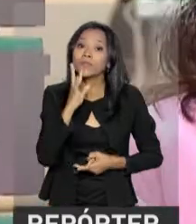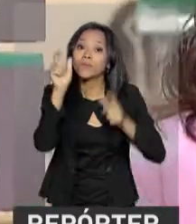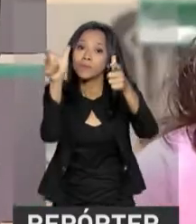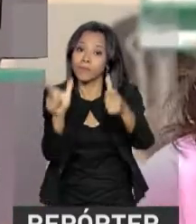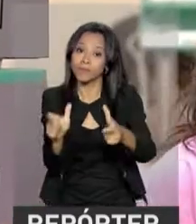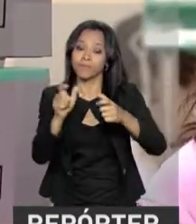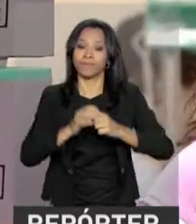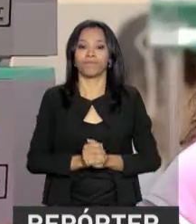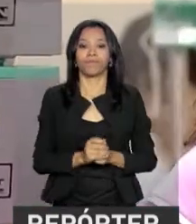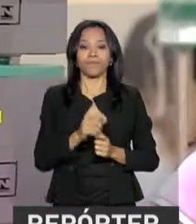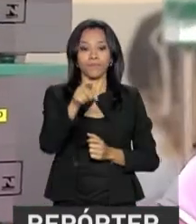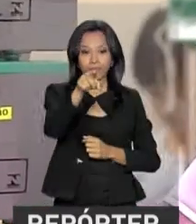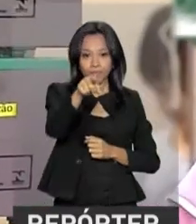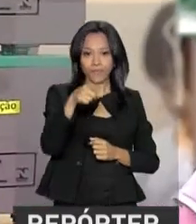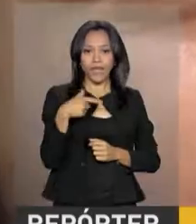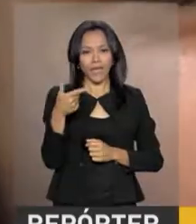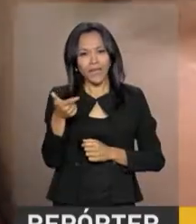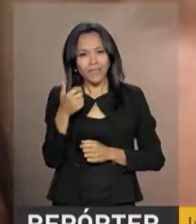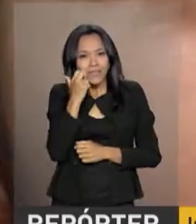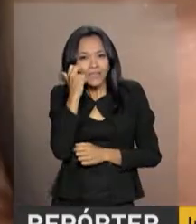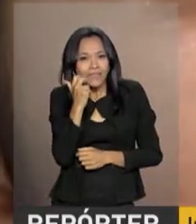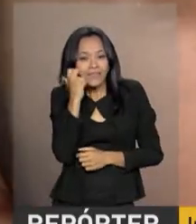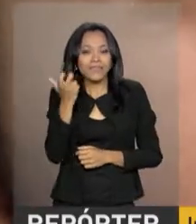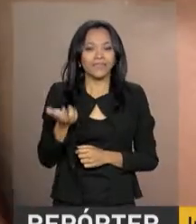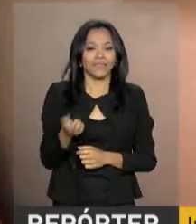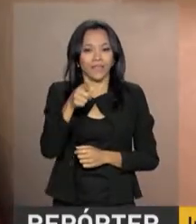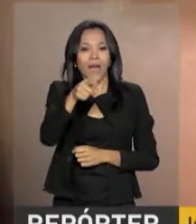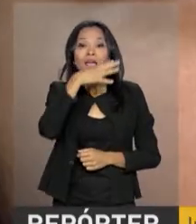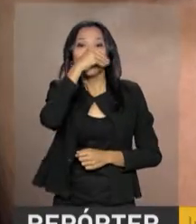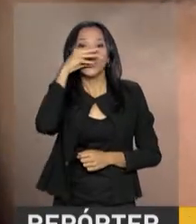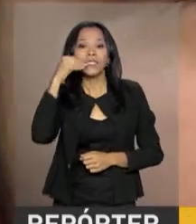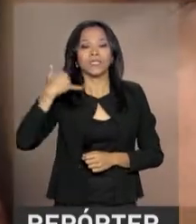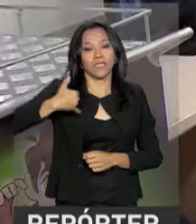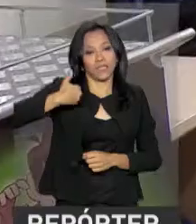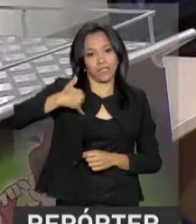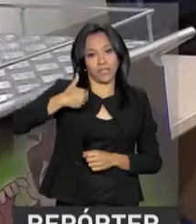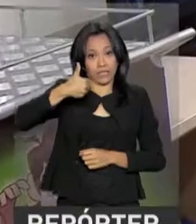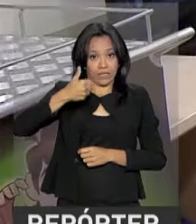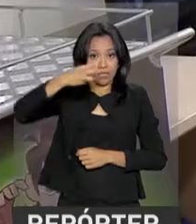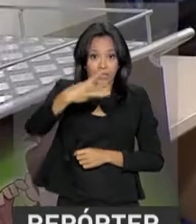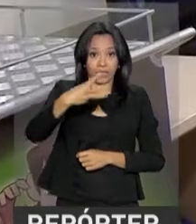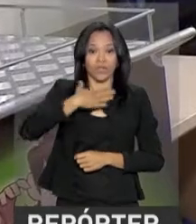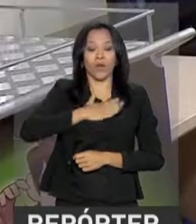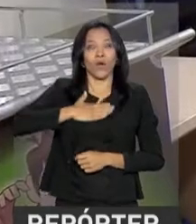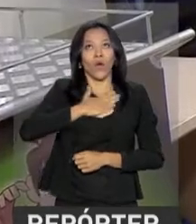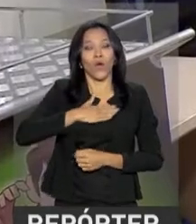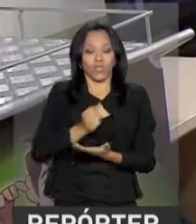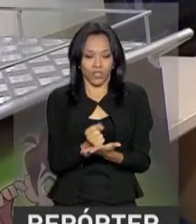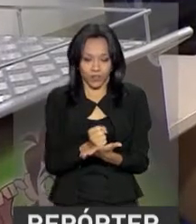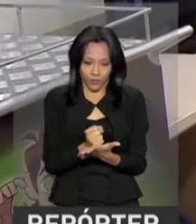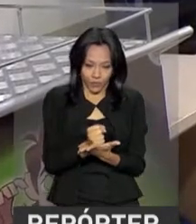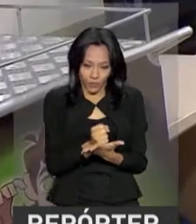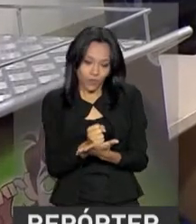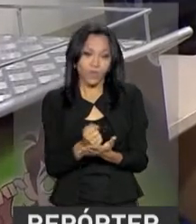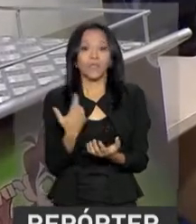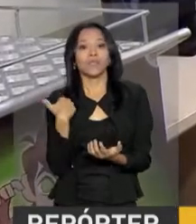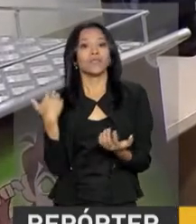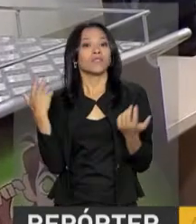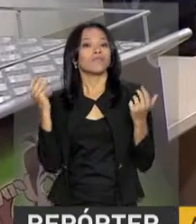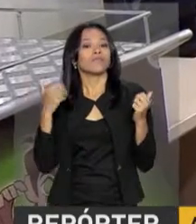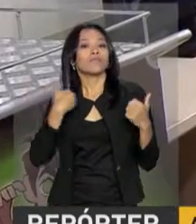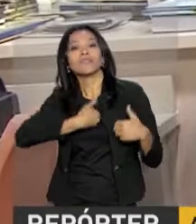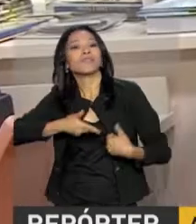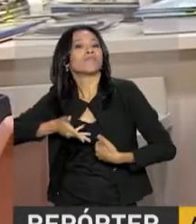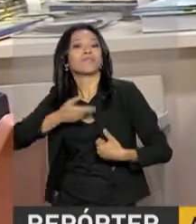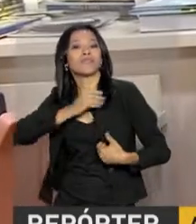tímido e de poucas palavras paraíso é uma adolescente de 13 anos que gosta de videogame sair com os amigos e de jogar